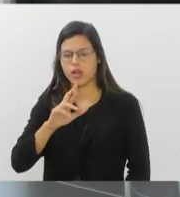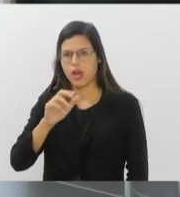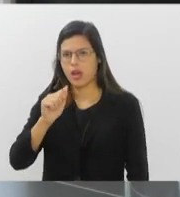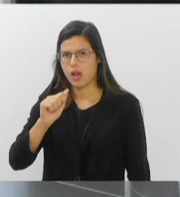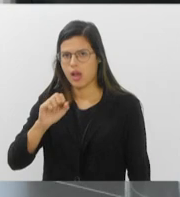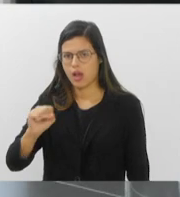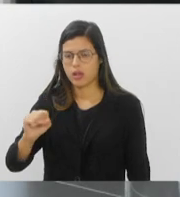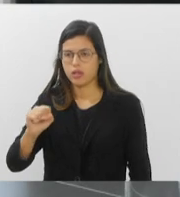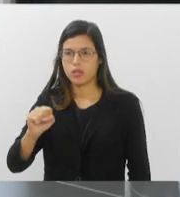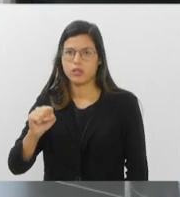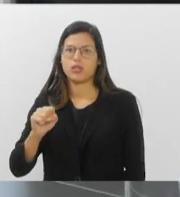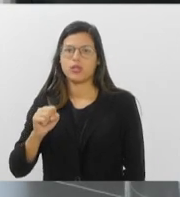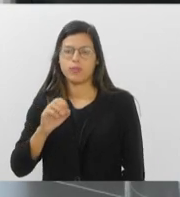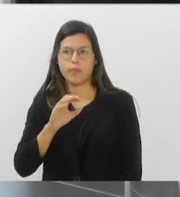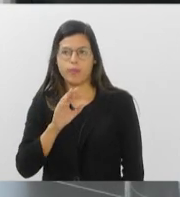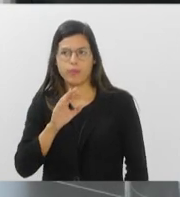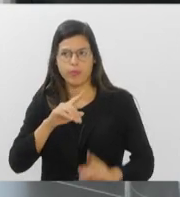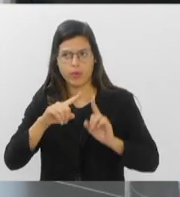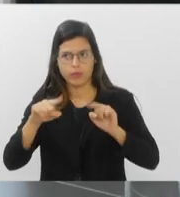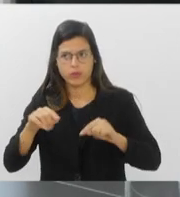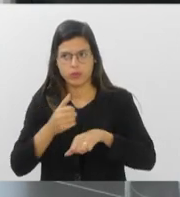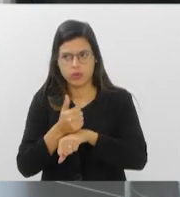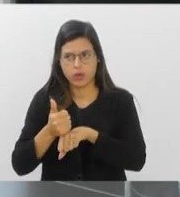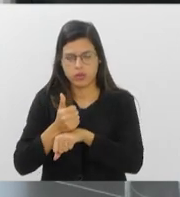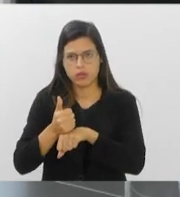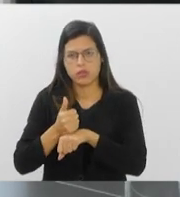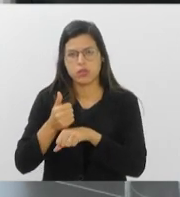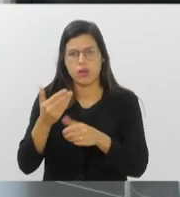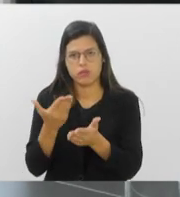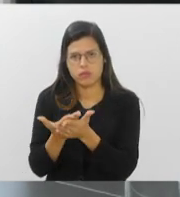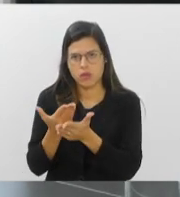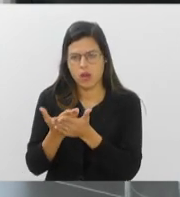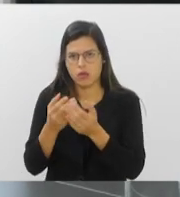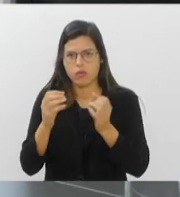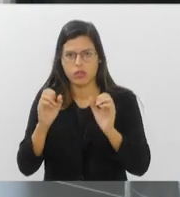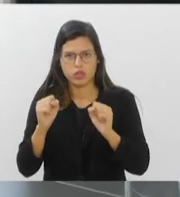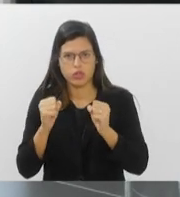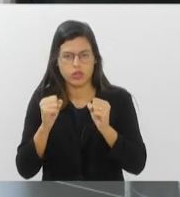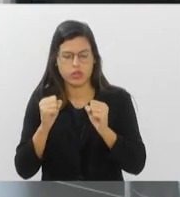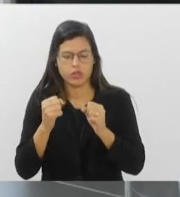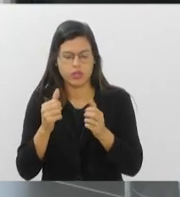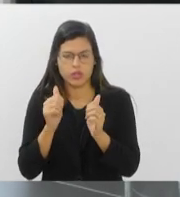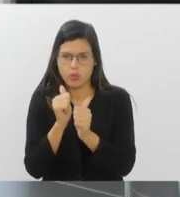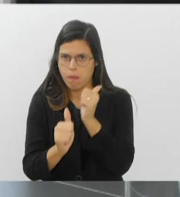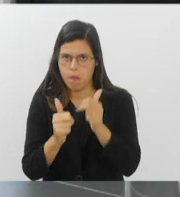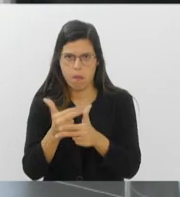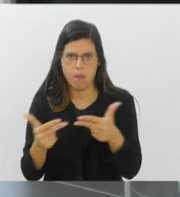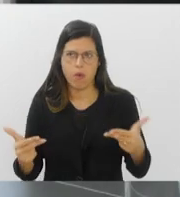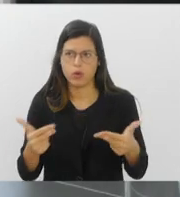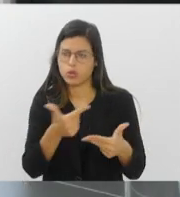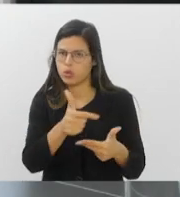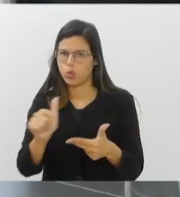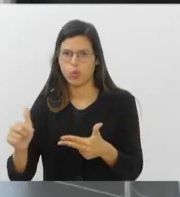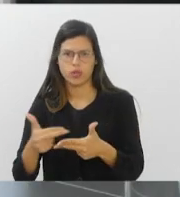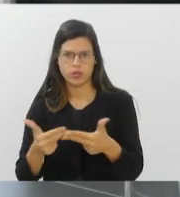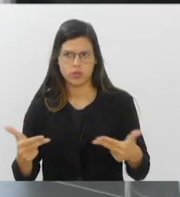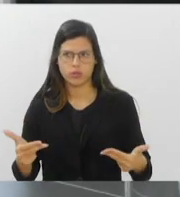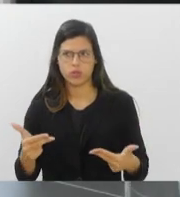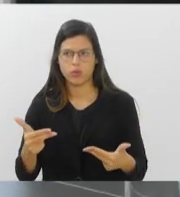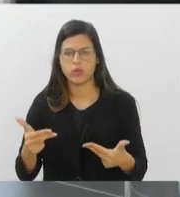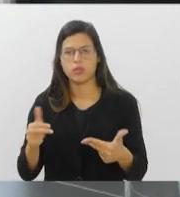que policiais ministrem aulas de esporte em comunidades fluminenses e dá outras providências. O parecer do deputado Delarolli foi